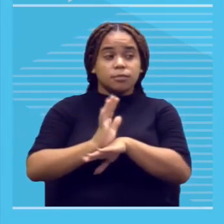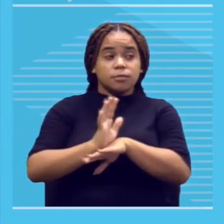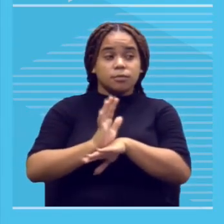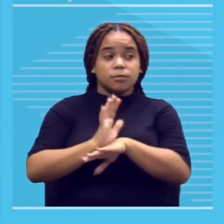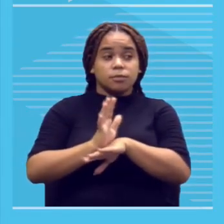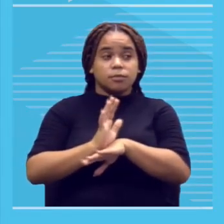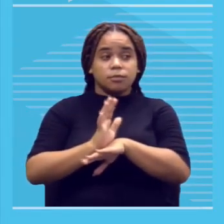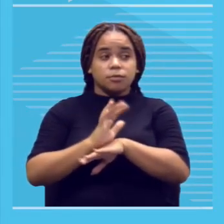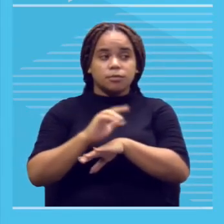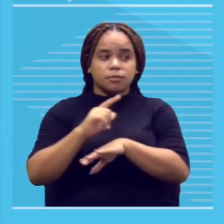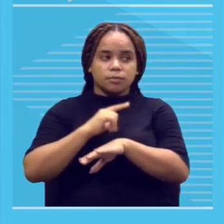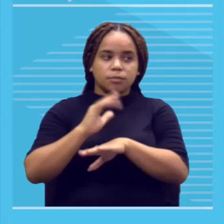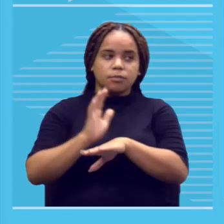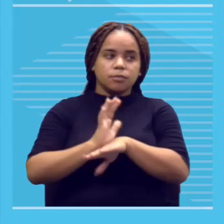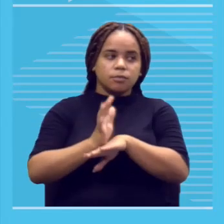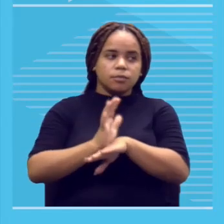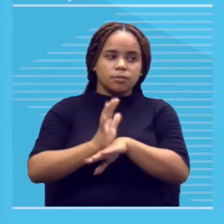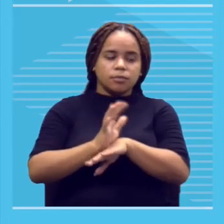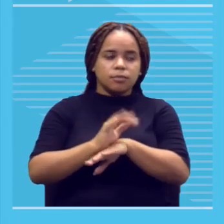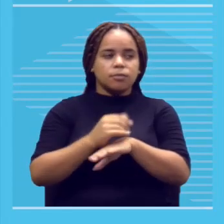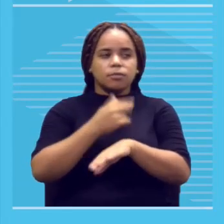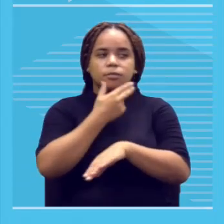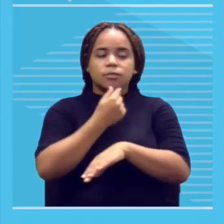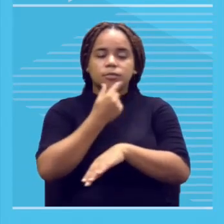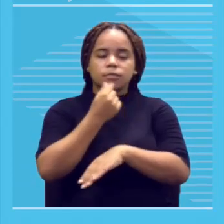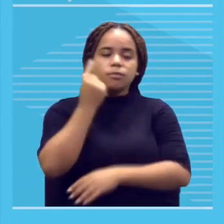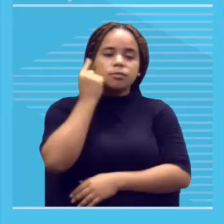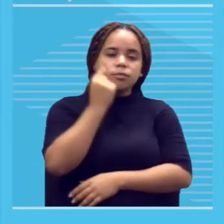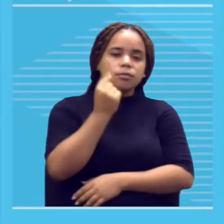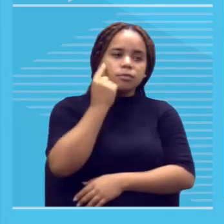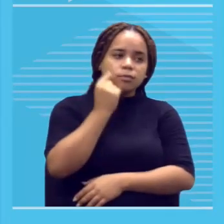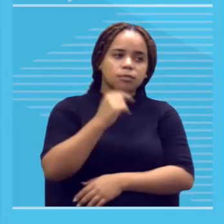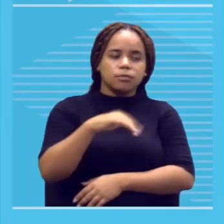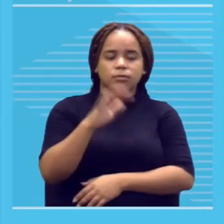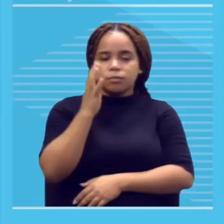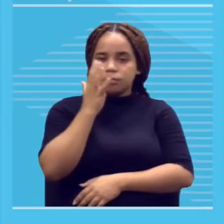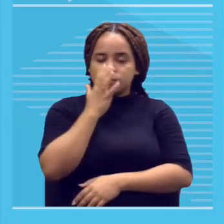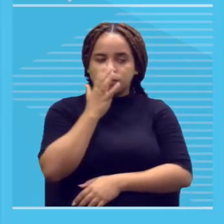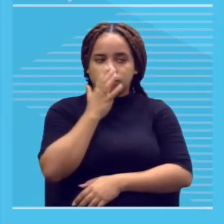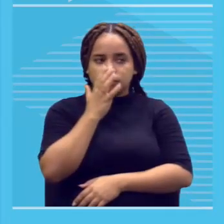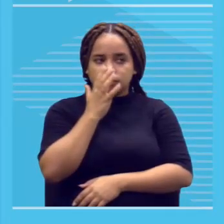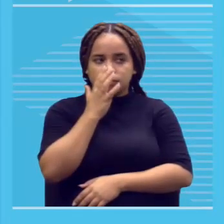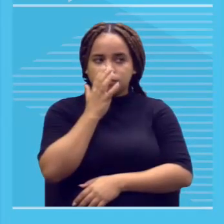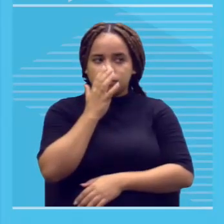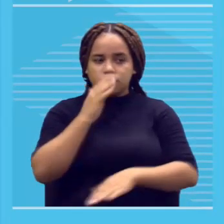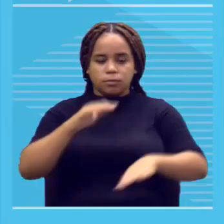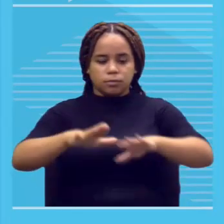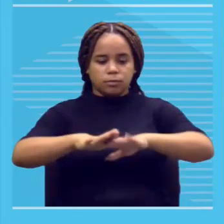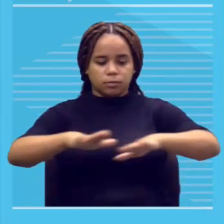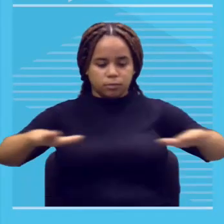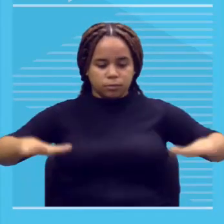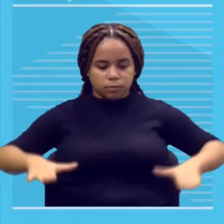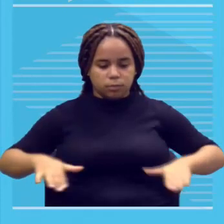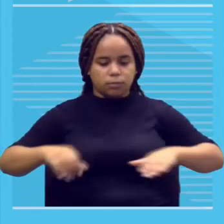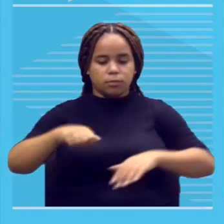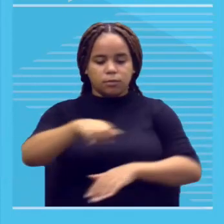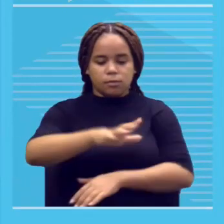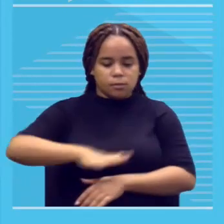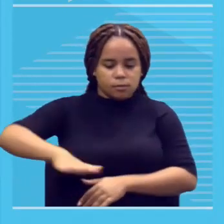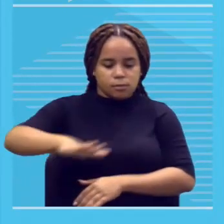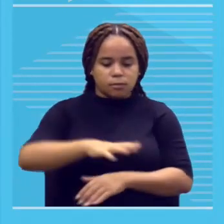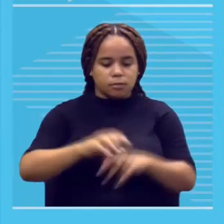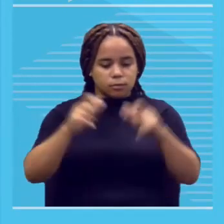boa parte dele é Allan Kardec ele ficava observando o piso da dos locais